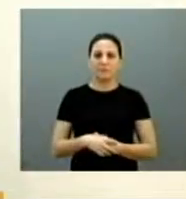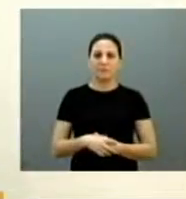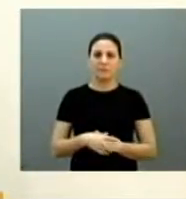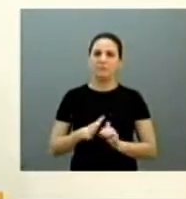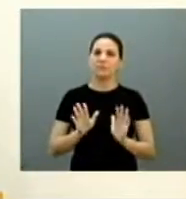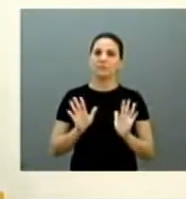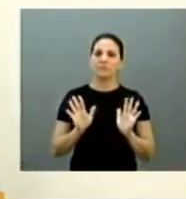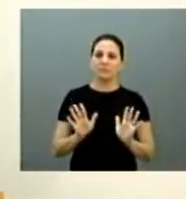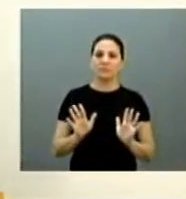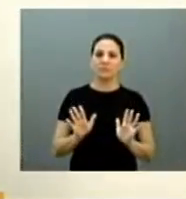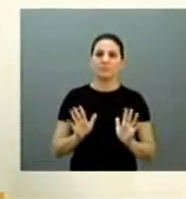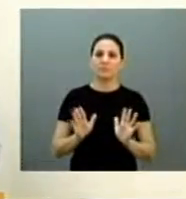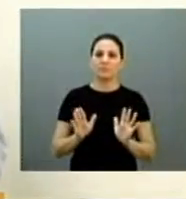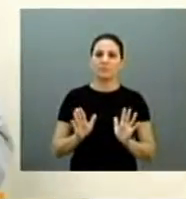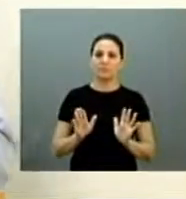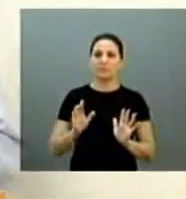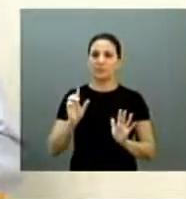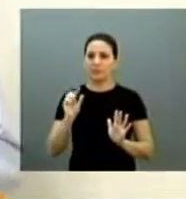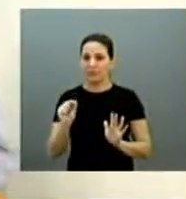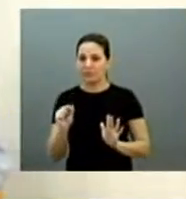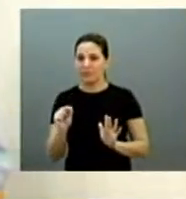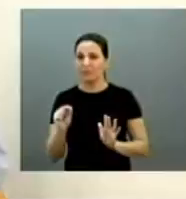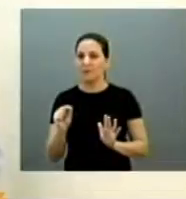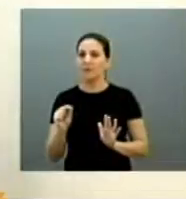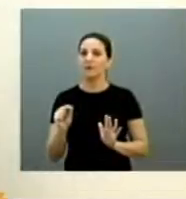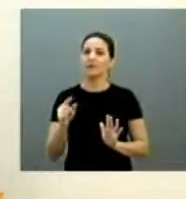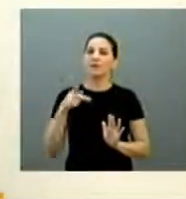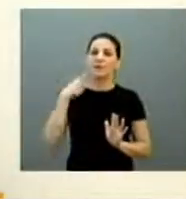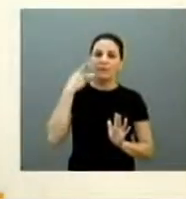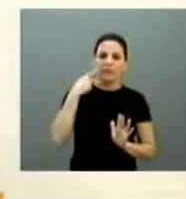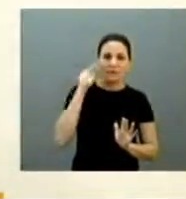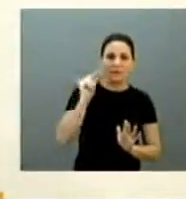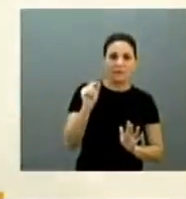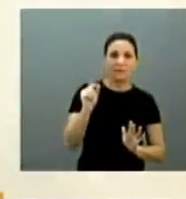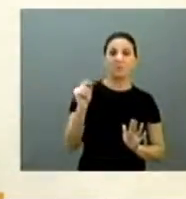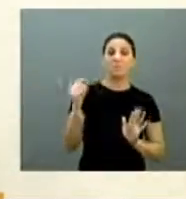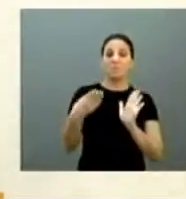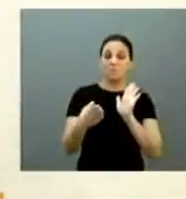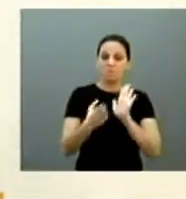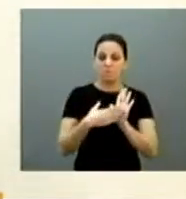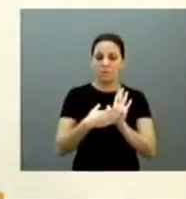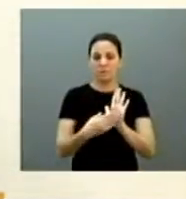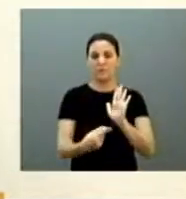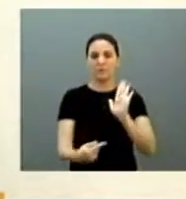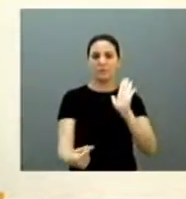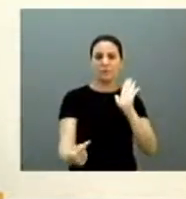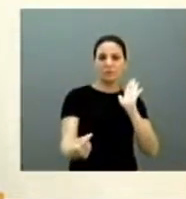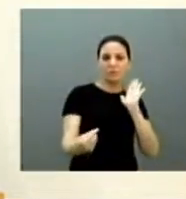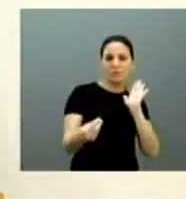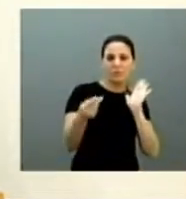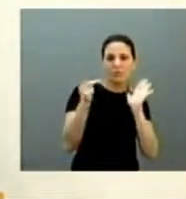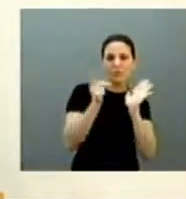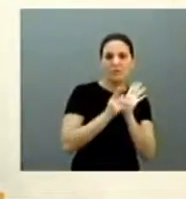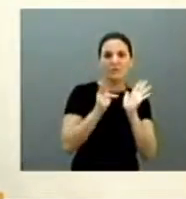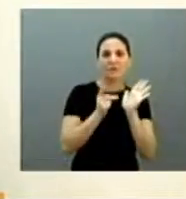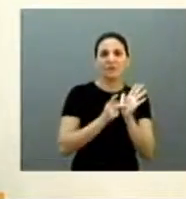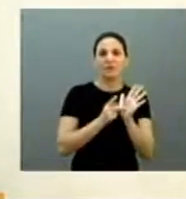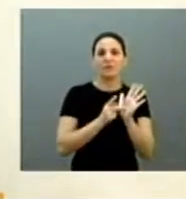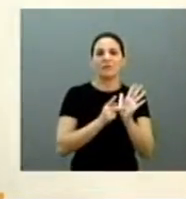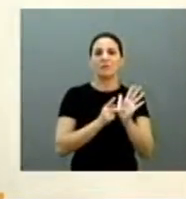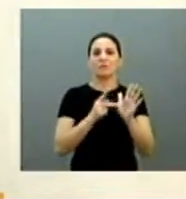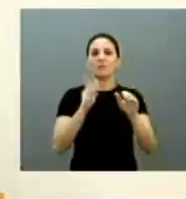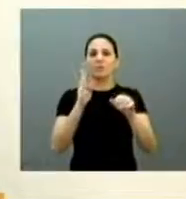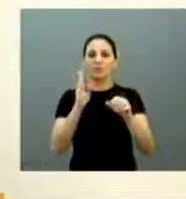Então, quando for falar aqui daquilo que a gente está mostrando, e com realidade, que as imagens mostram mais do que palavras, a gente